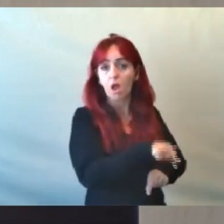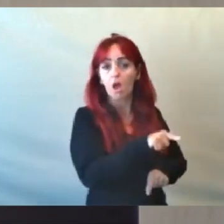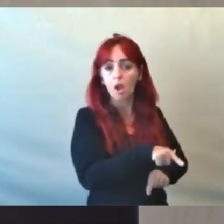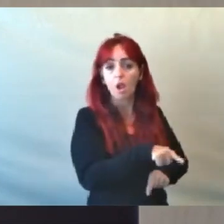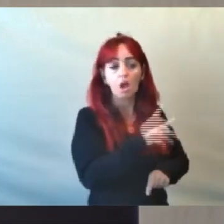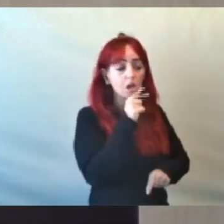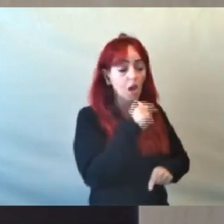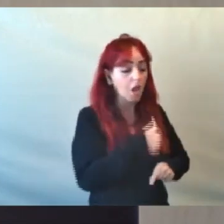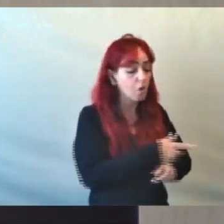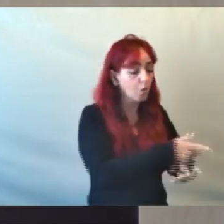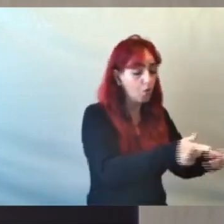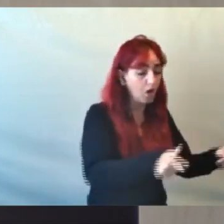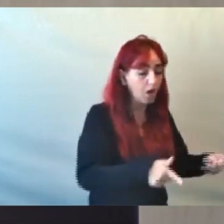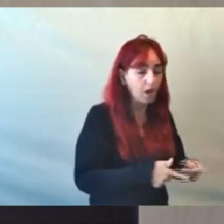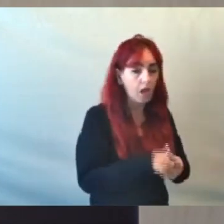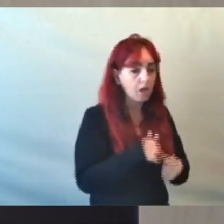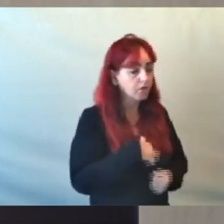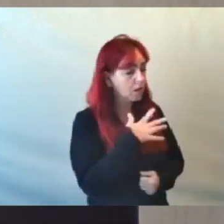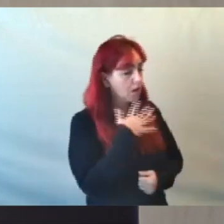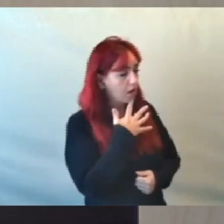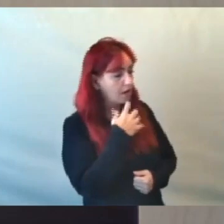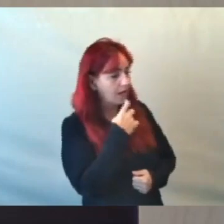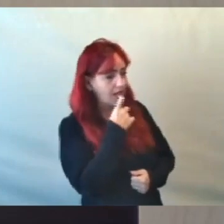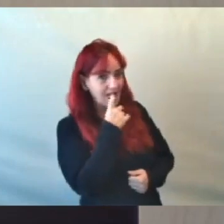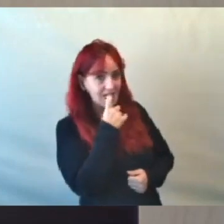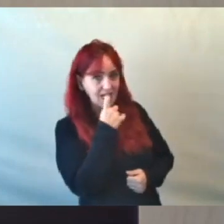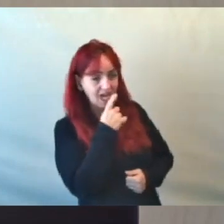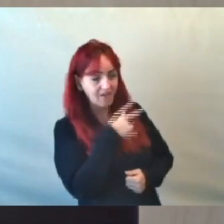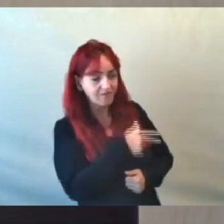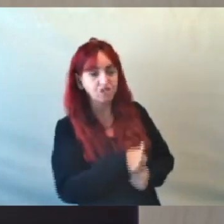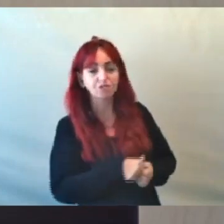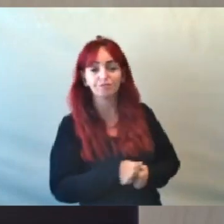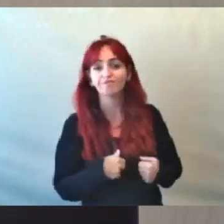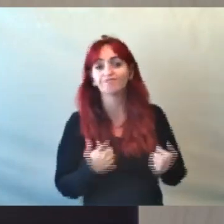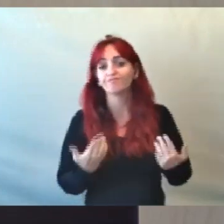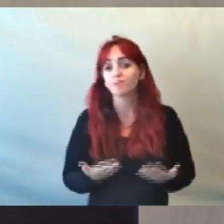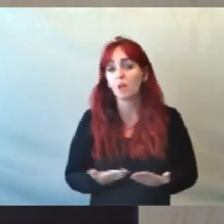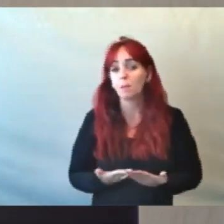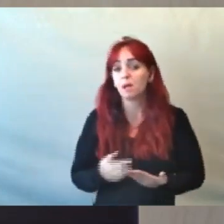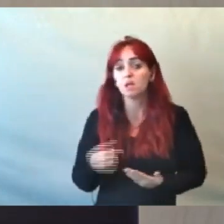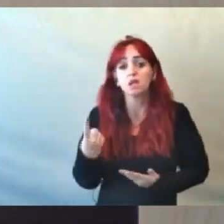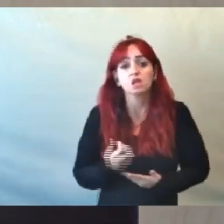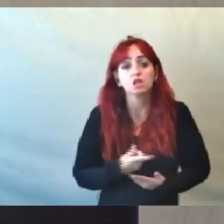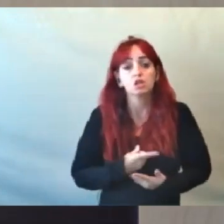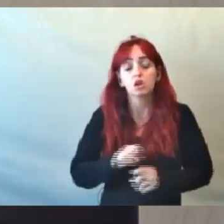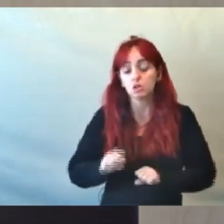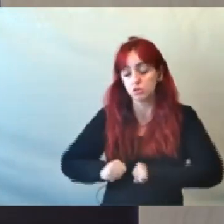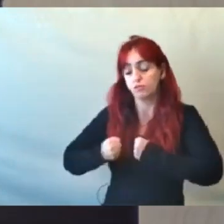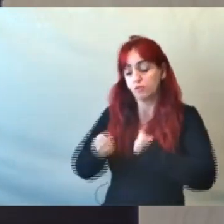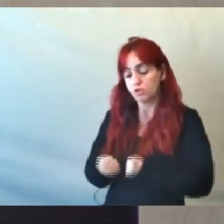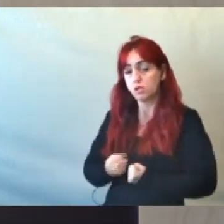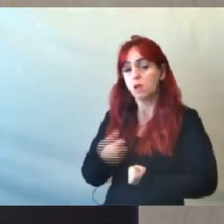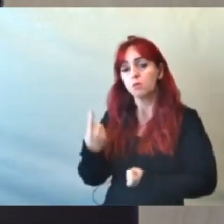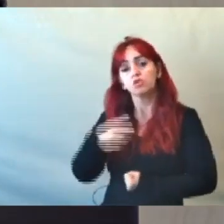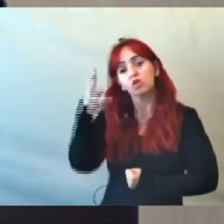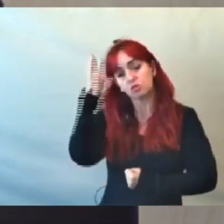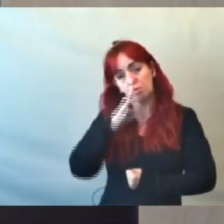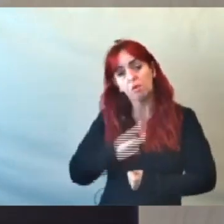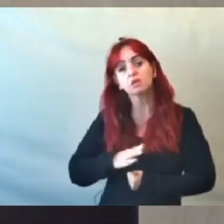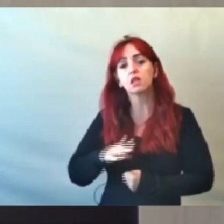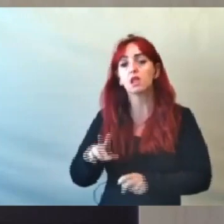inveja do Lago Paranoá. Mas nós não desistimos, somos brasileiros, né? Como diz o ditado, brasileiro não desiste